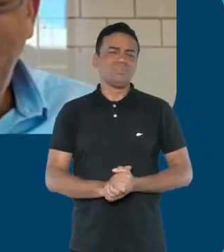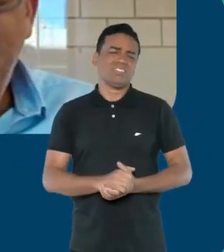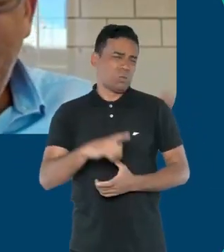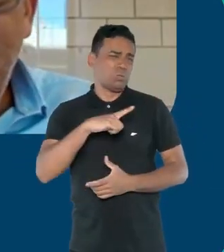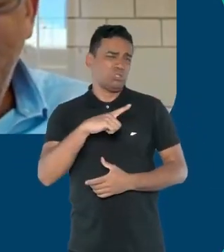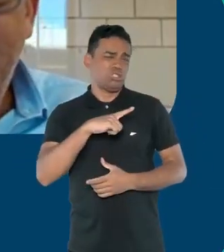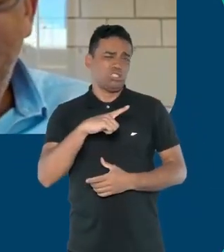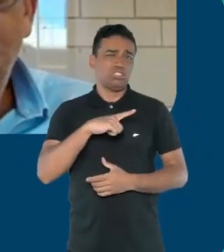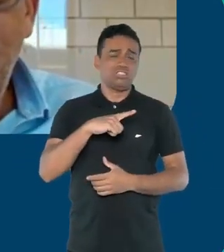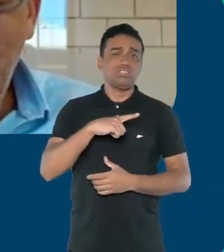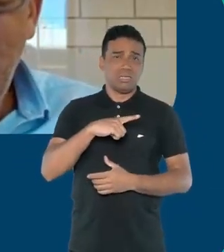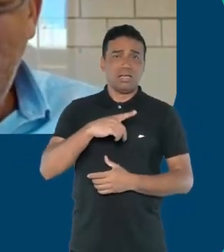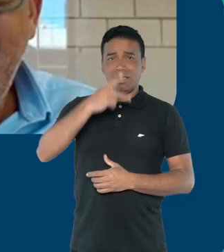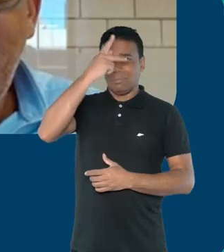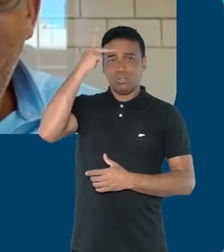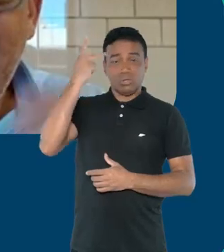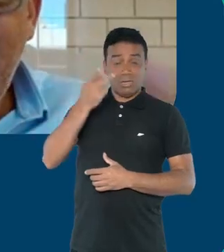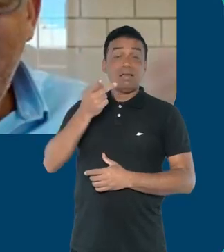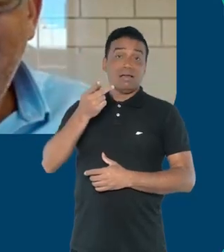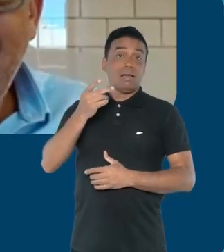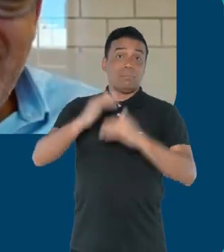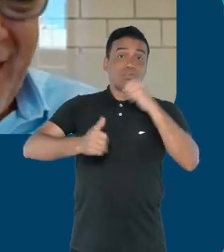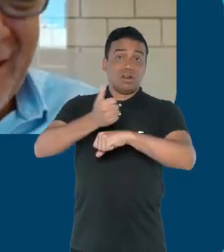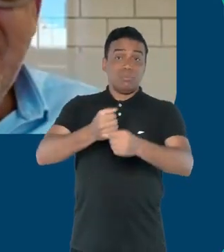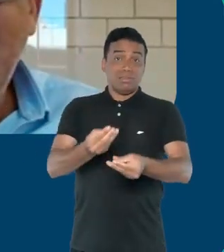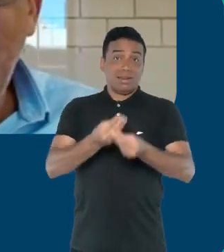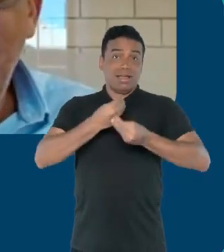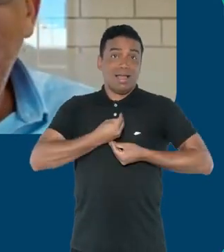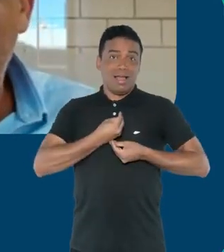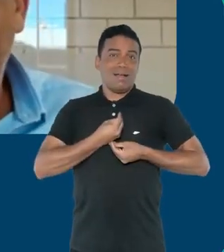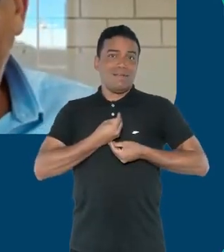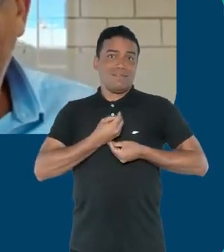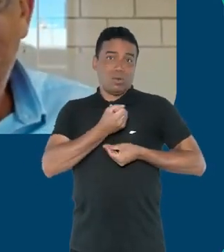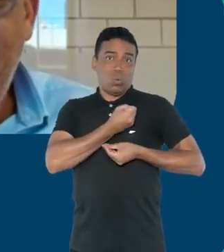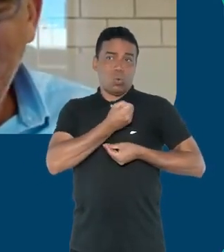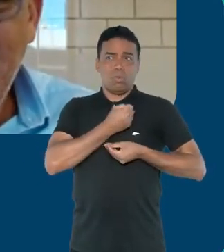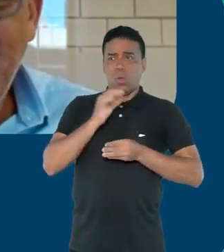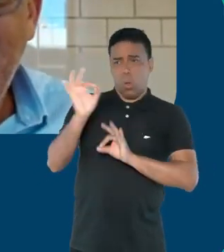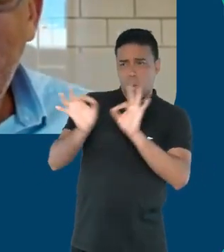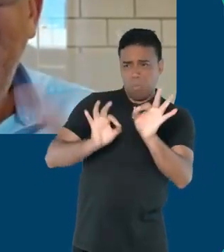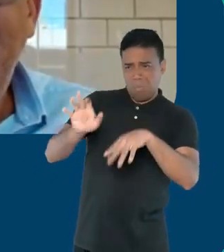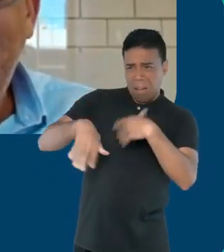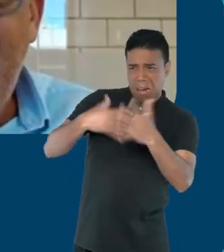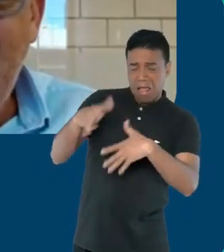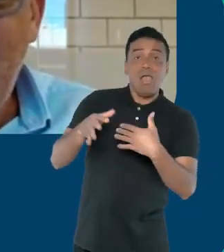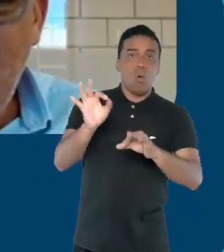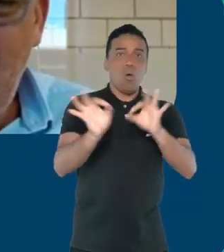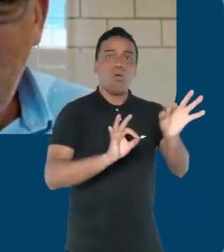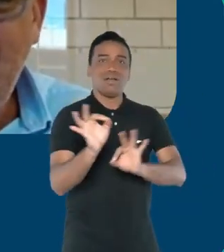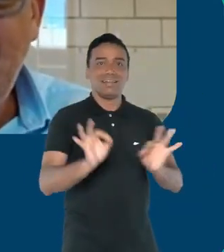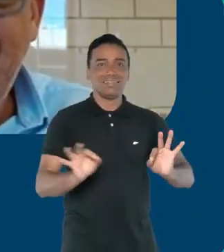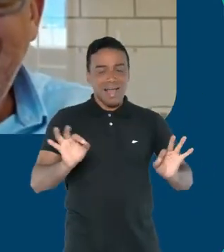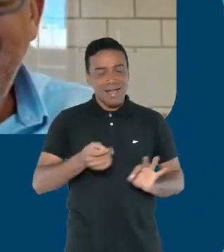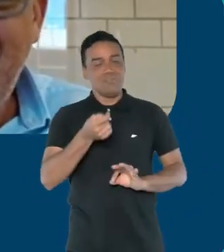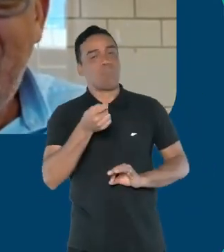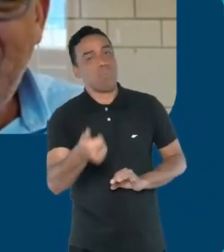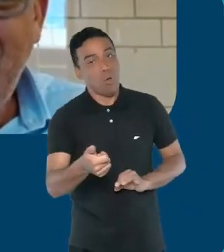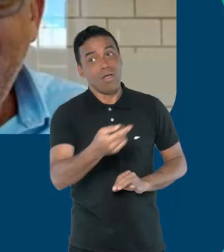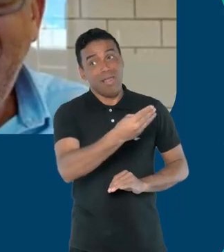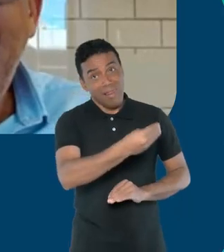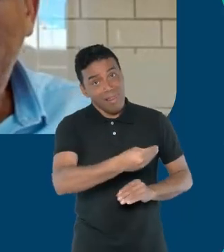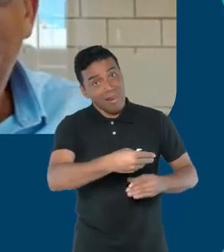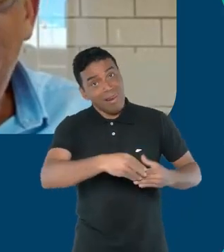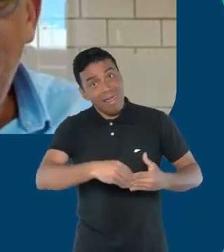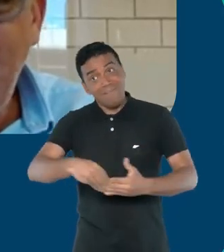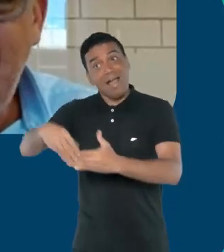lê-se Sempre um Papo. Na parte inferior esquerda estão as logomarcas das marcas patrocinadoras do evento.